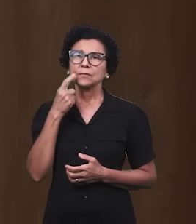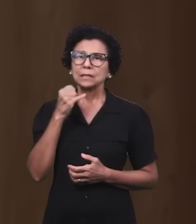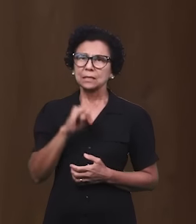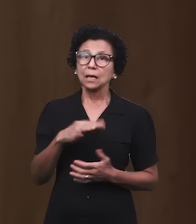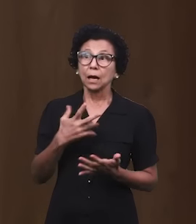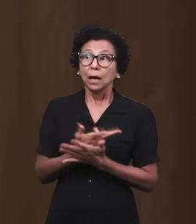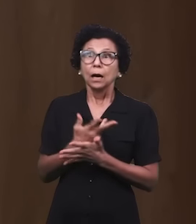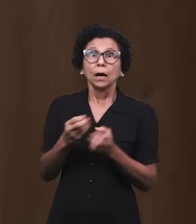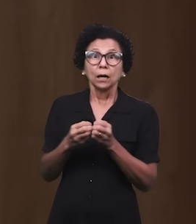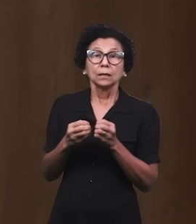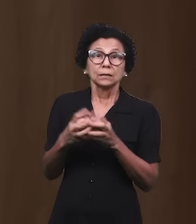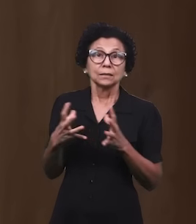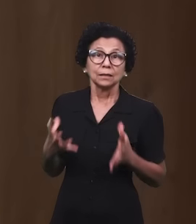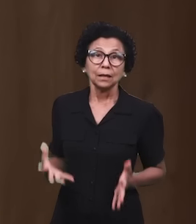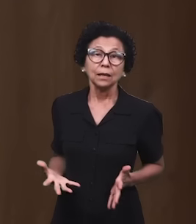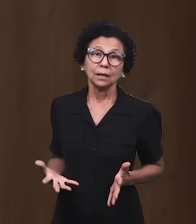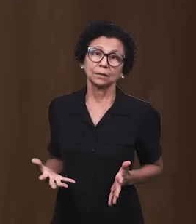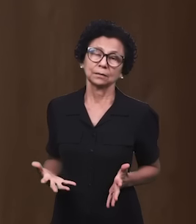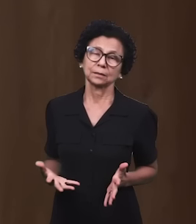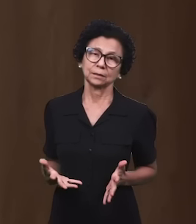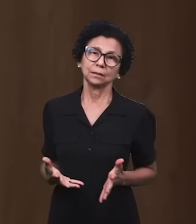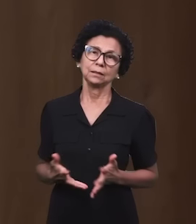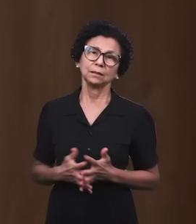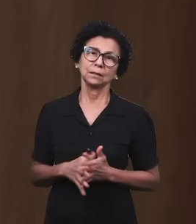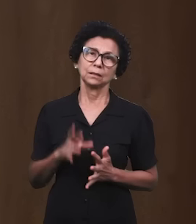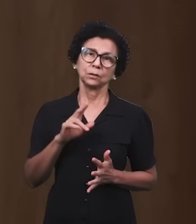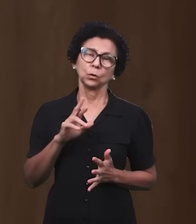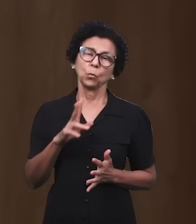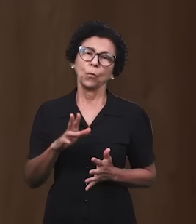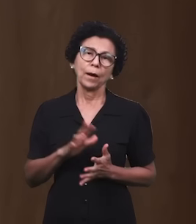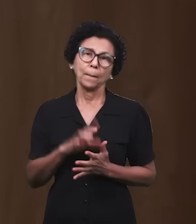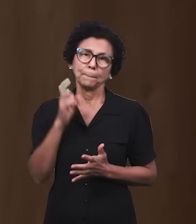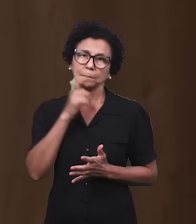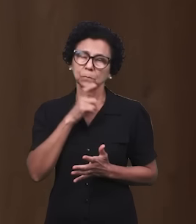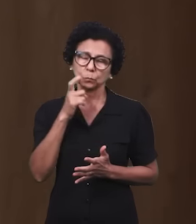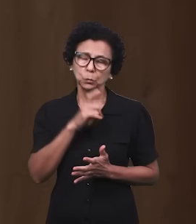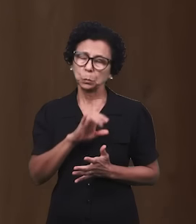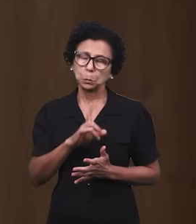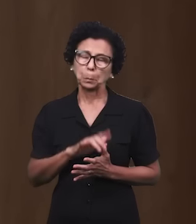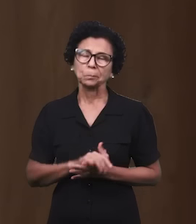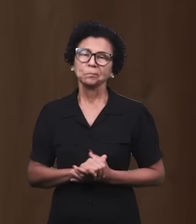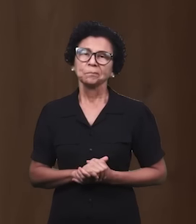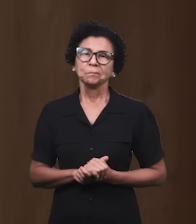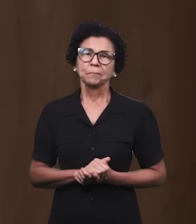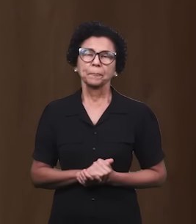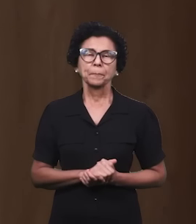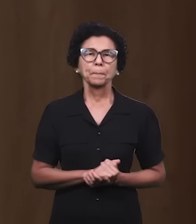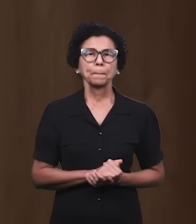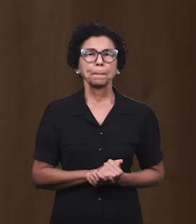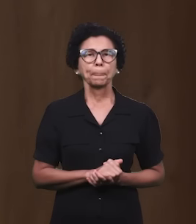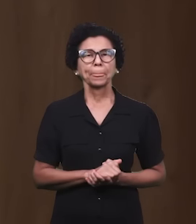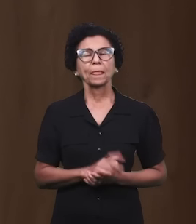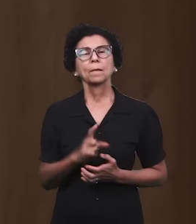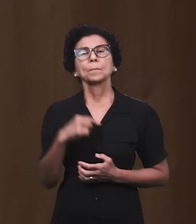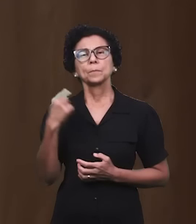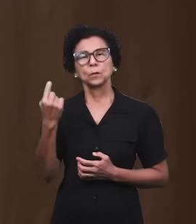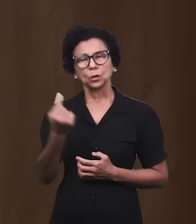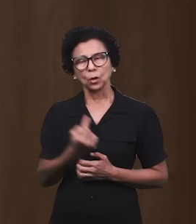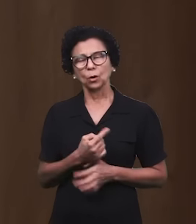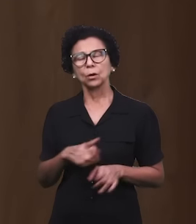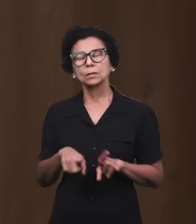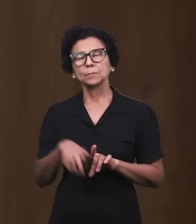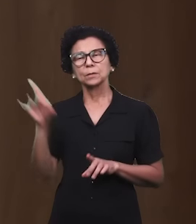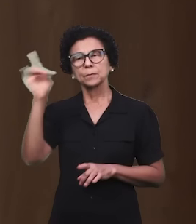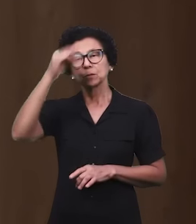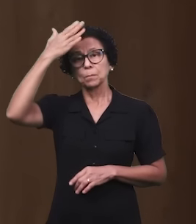Então, não é uma coisa de boca para fora, não é uma coisa, não. Prova, para ver, nós somos provados pelo Espírito